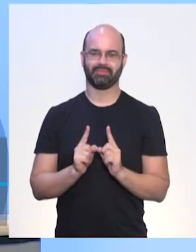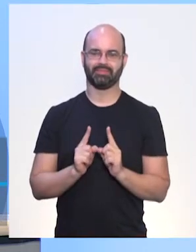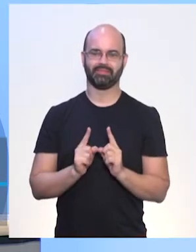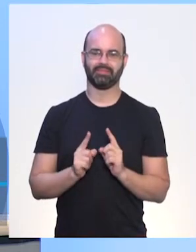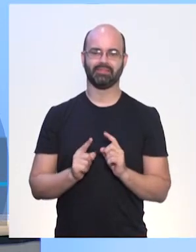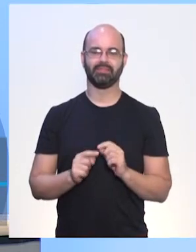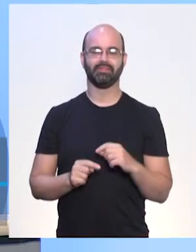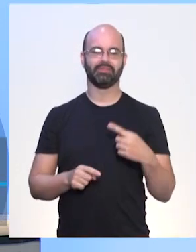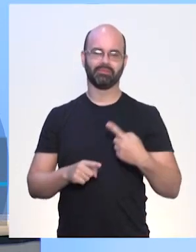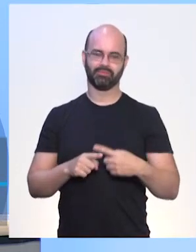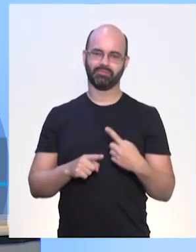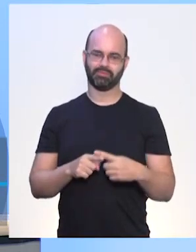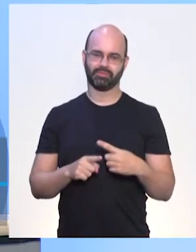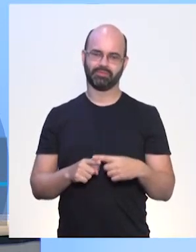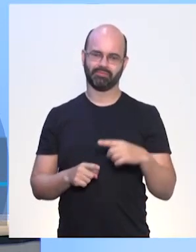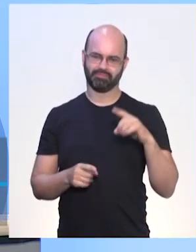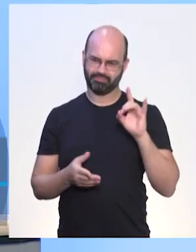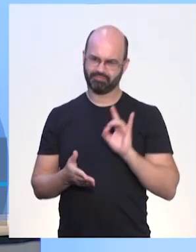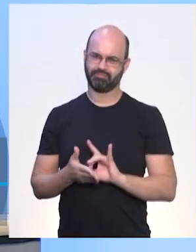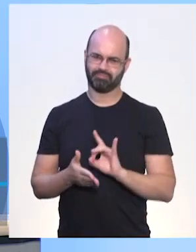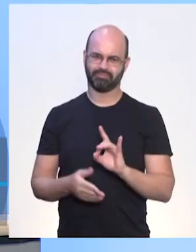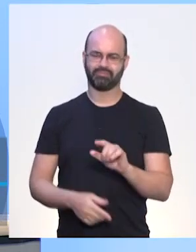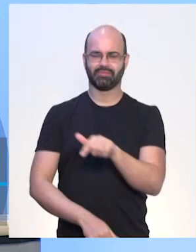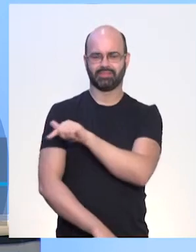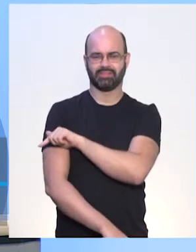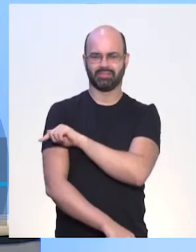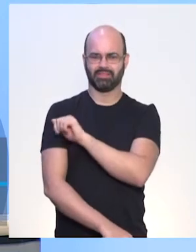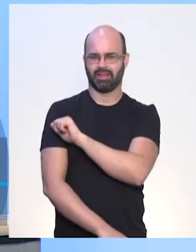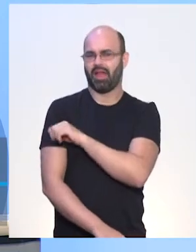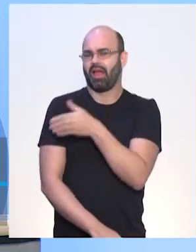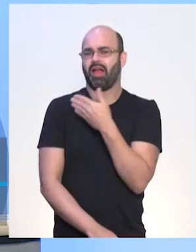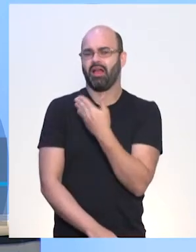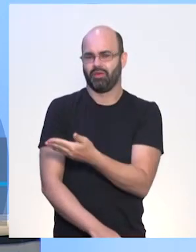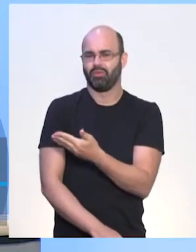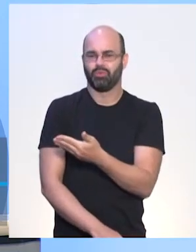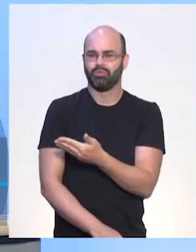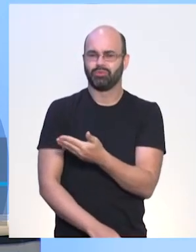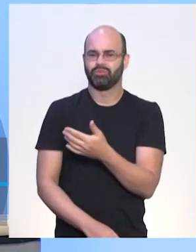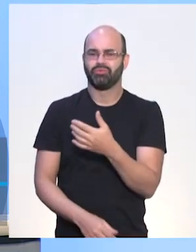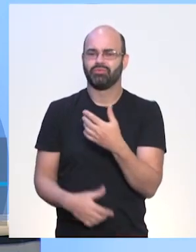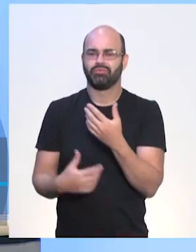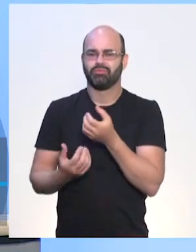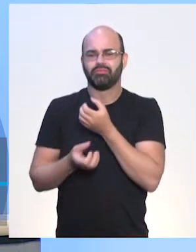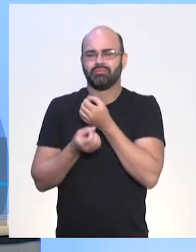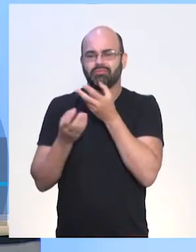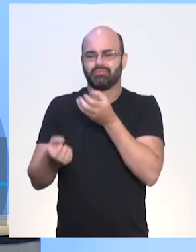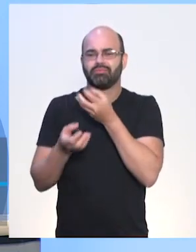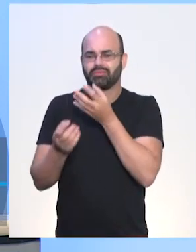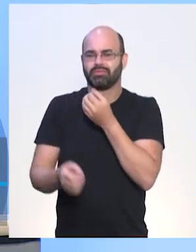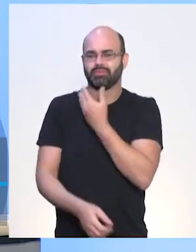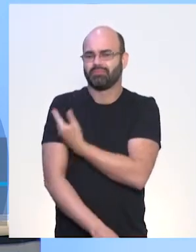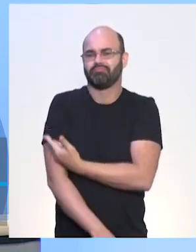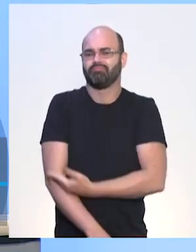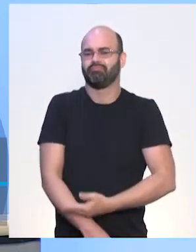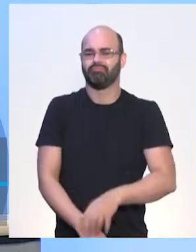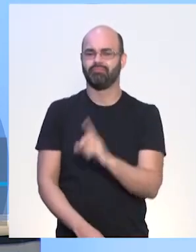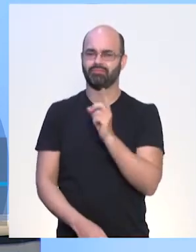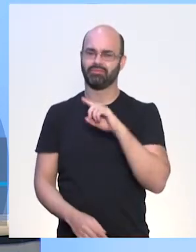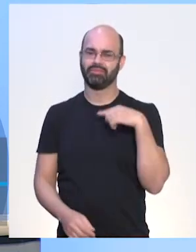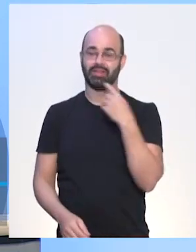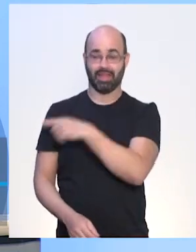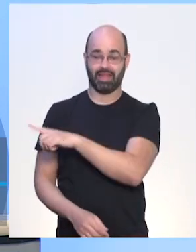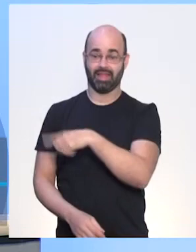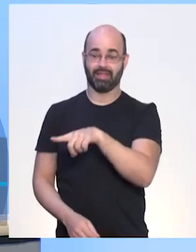certamente o nosso aluno do 7º ano a Atento a esse tipo de informação ele tem